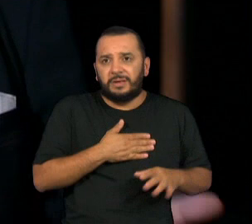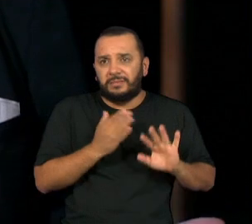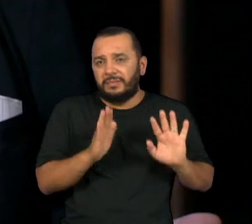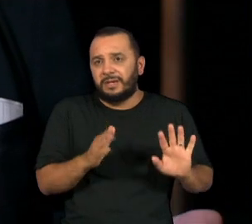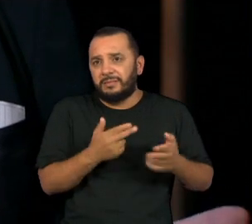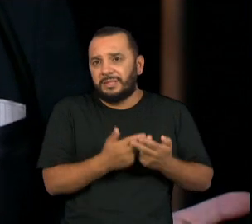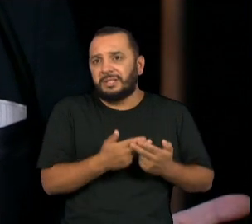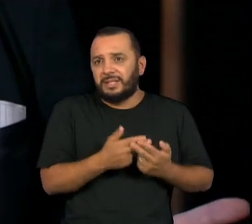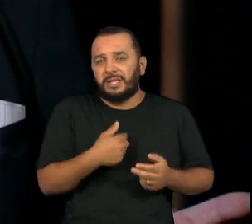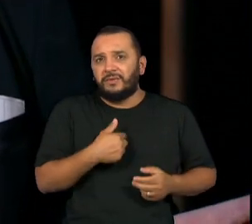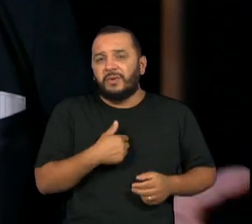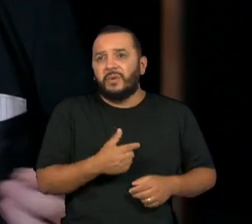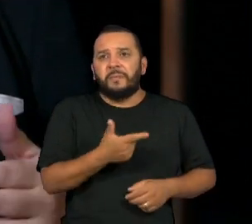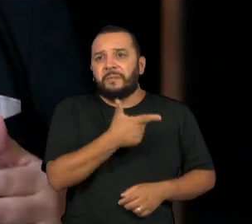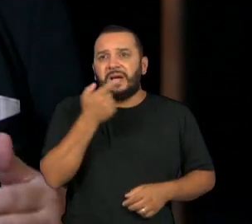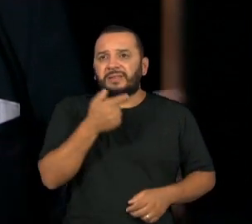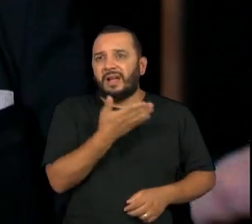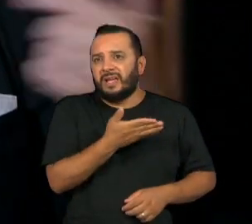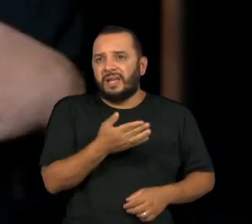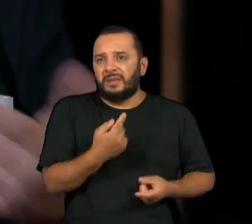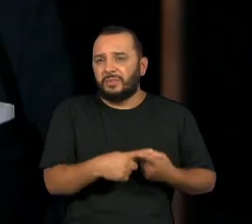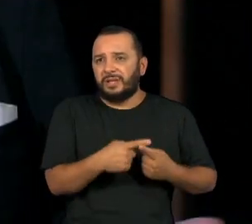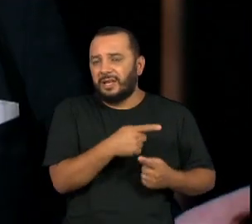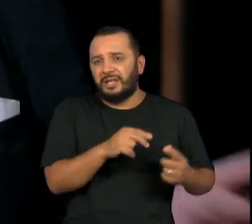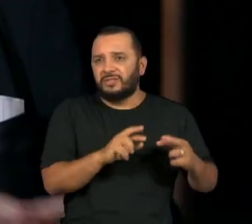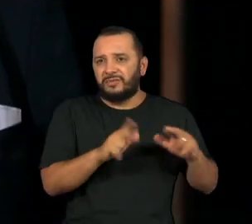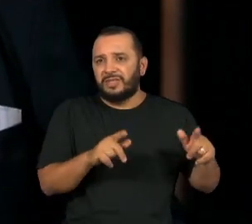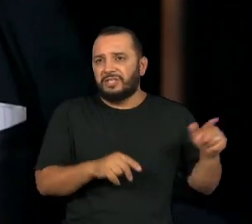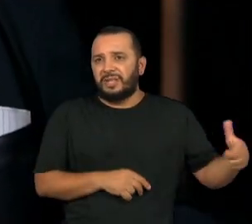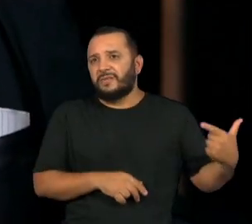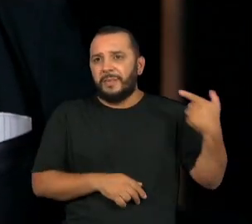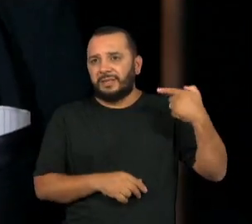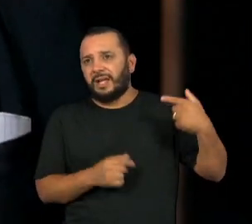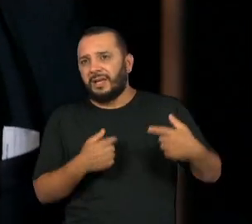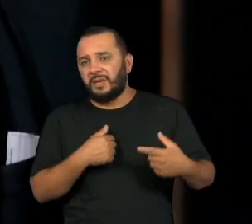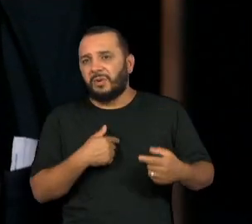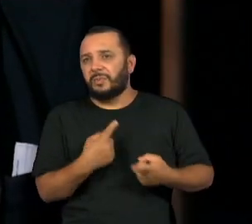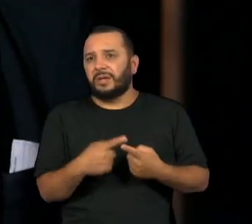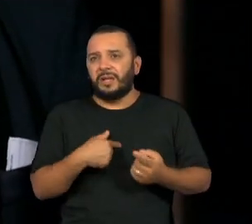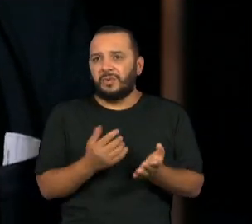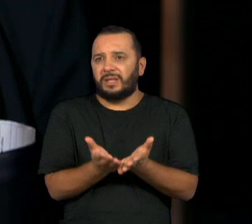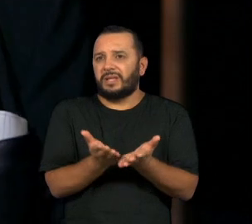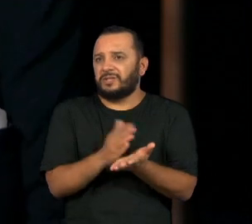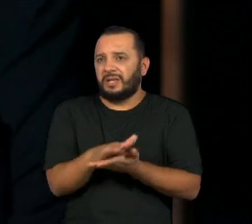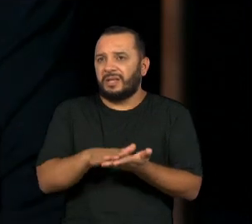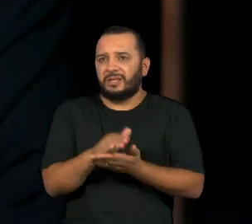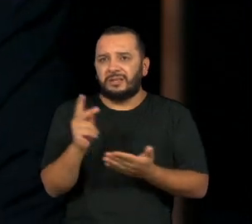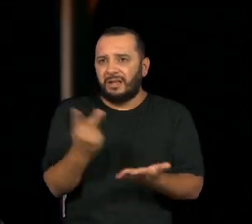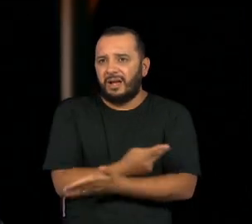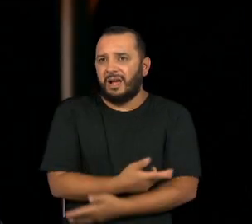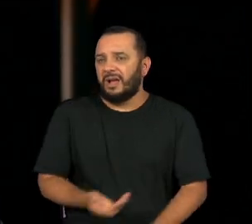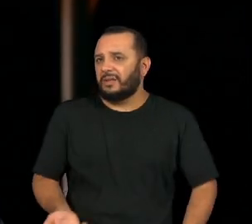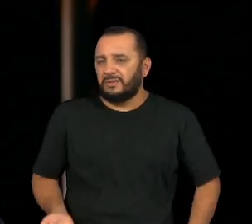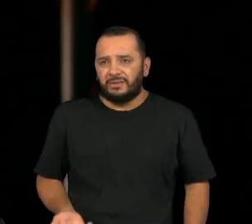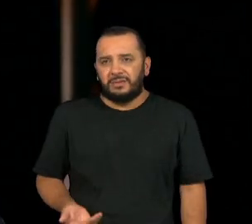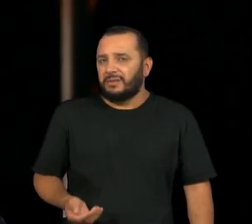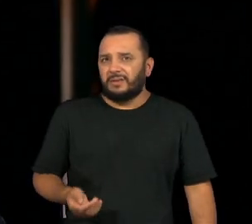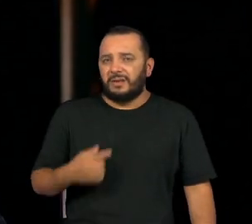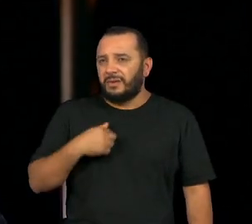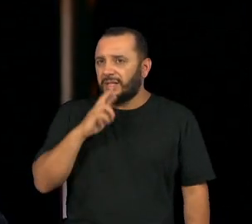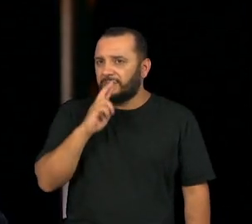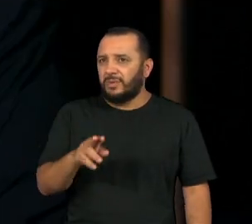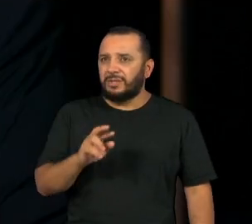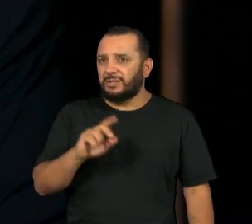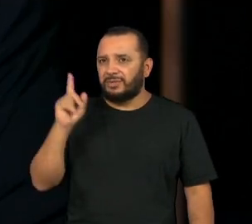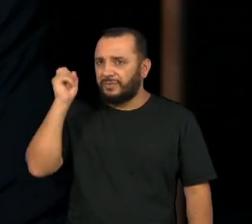vou matar ele porque ele não... Porque ele vai me matar porque eu não sou evangélico? Está errado, entendeu? É difícil. É uma resposta difícil.